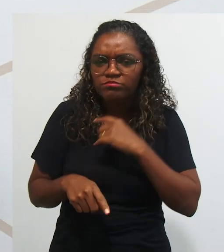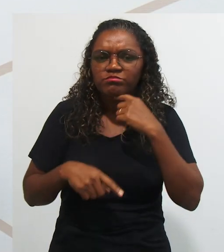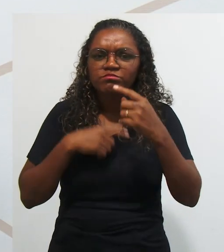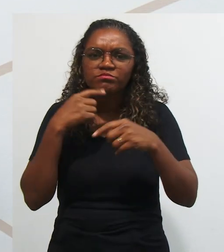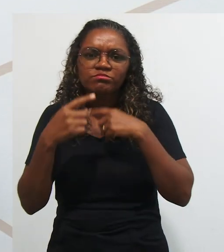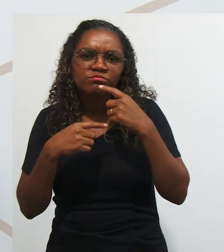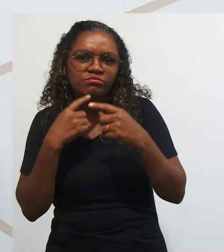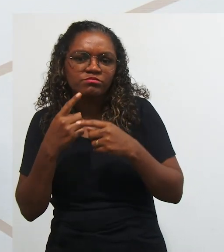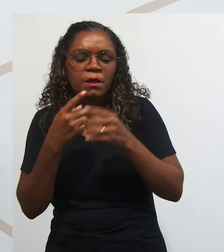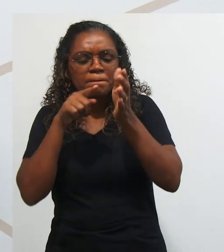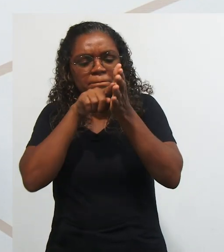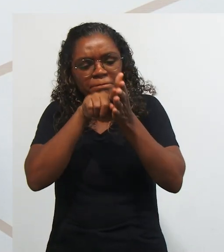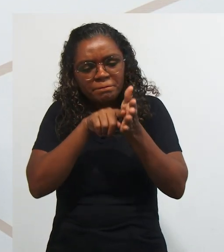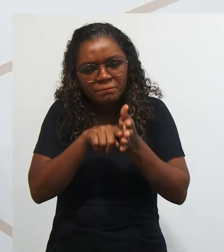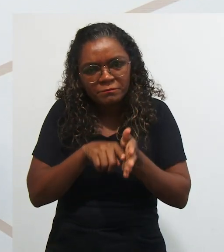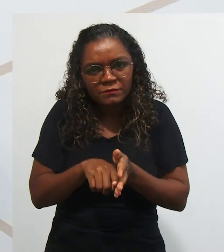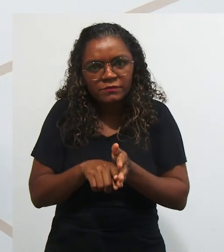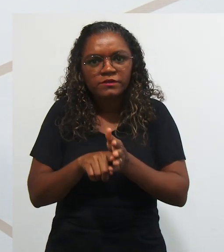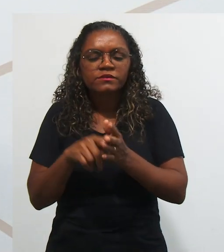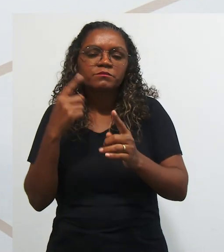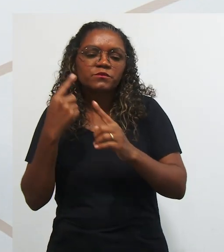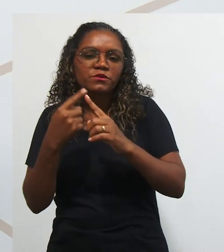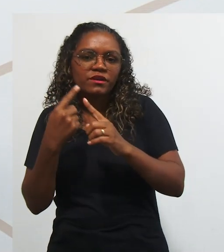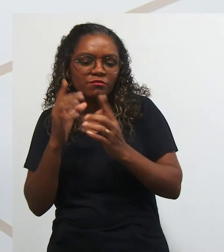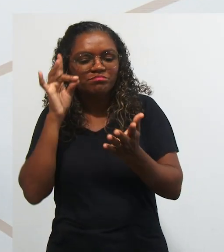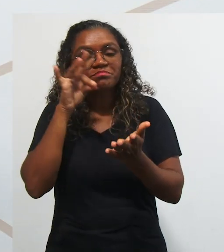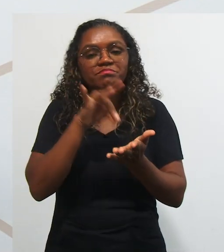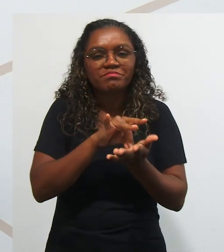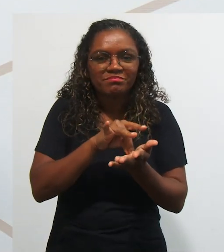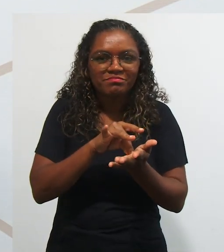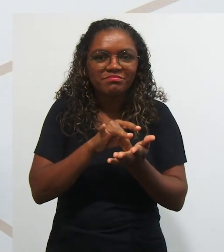indago. Pesquiso para constatar.